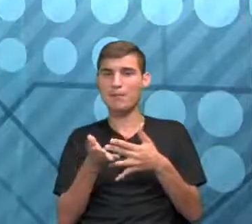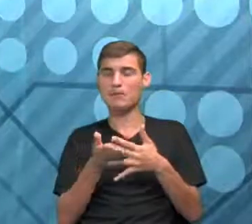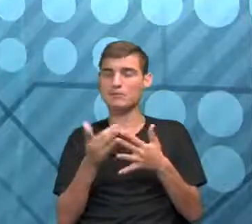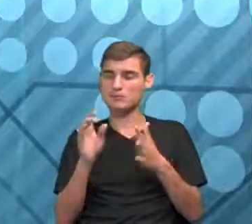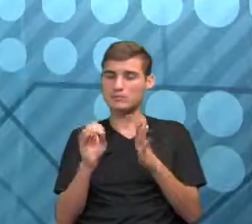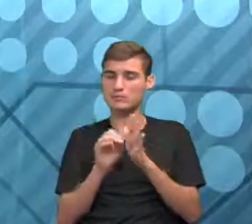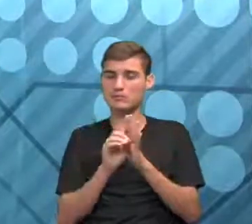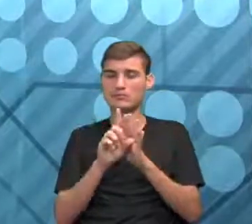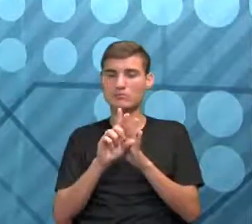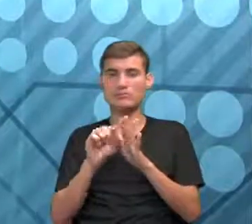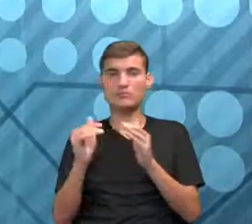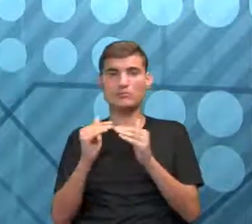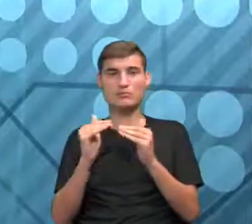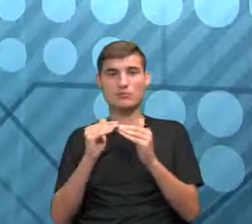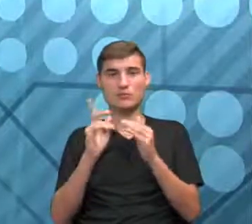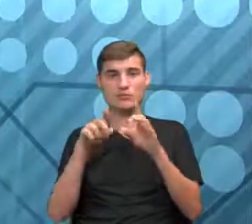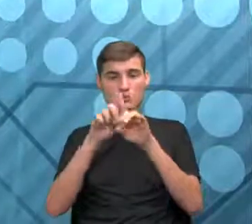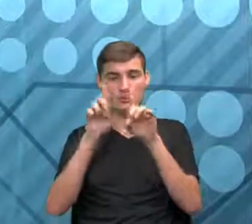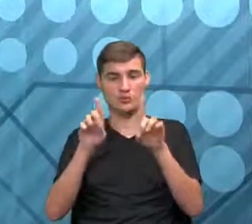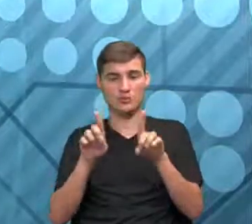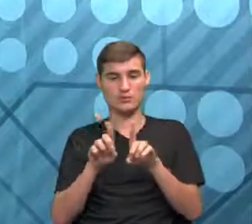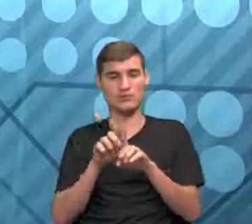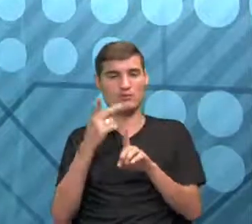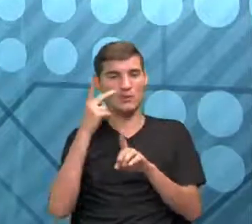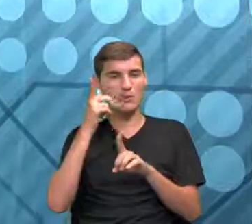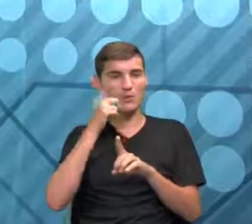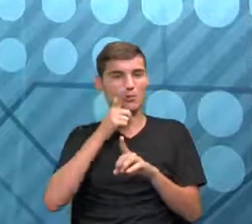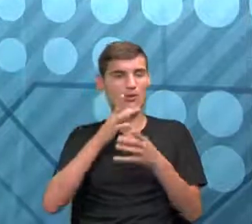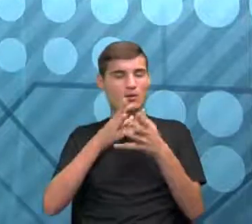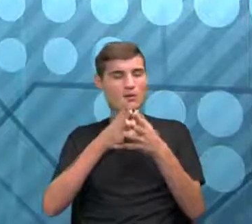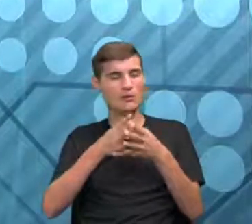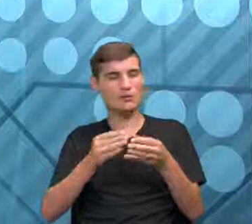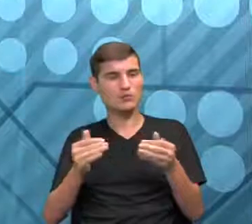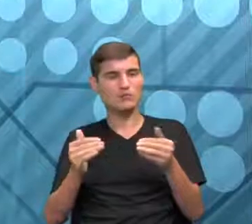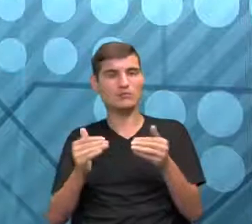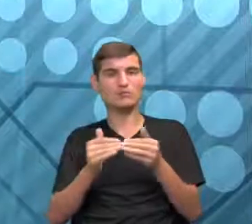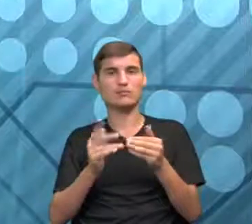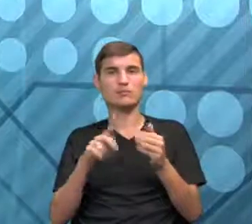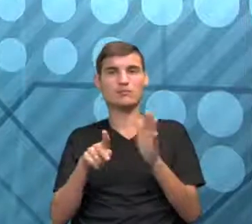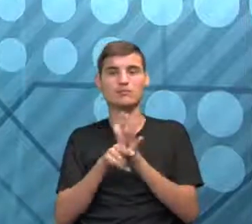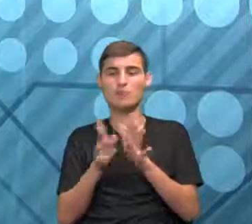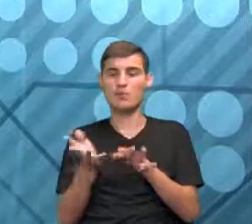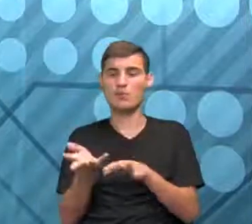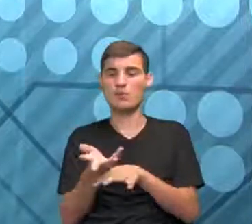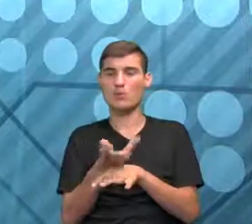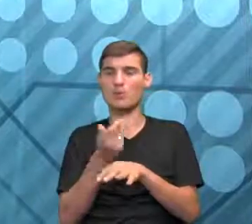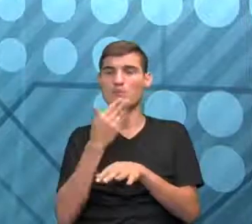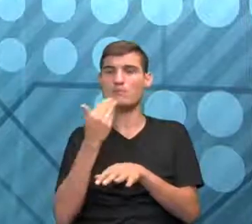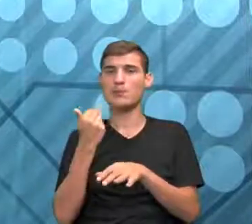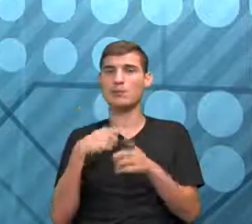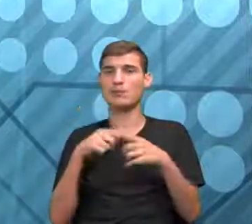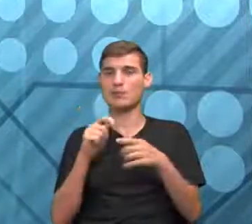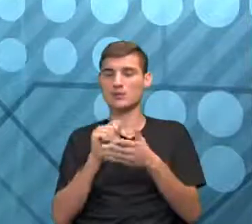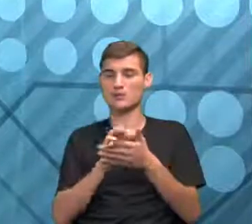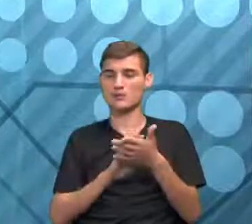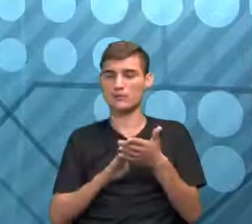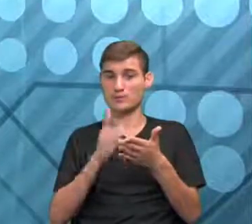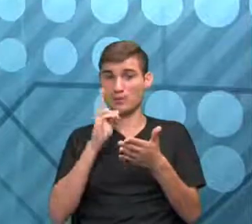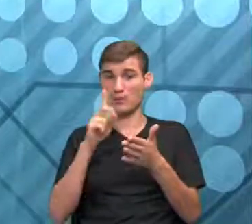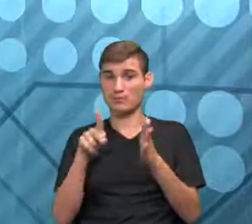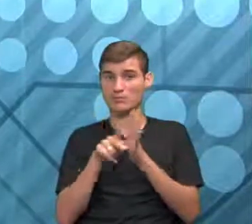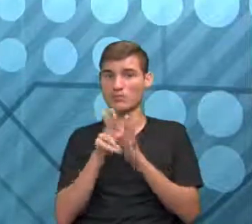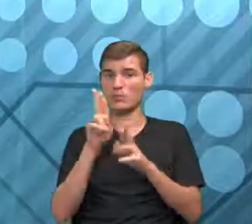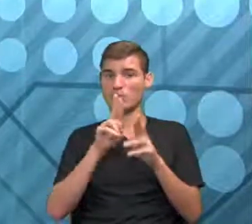coloco na saída do termômetro digital. Então é assim que a gente consegue resolver com uma qualidade melhor essa situação, problema. Colocando